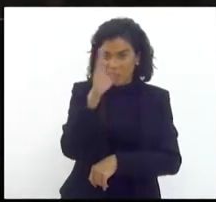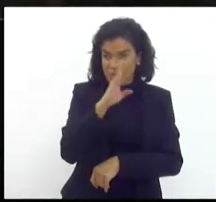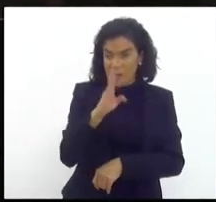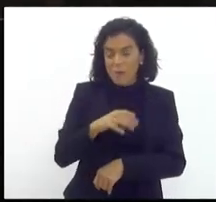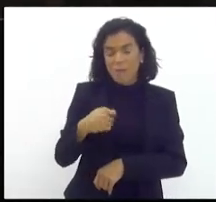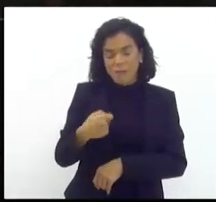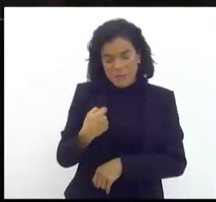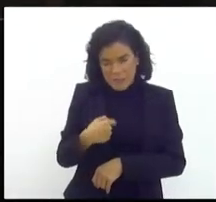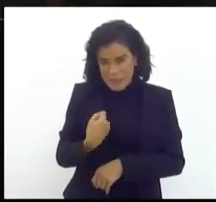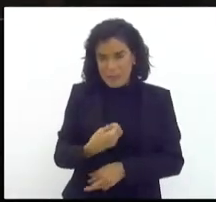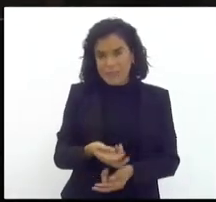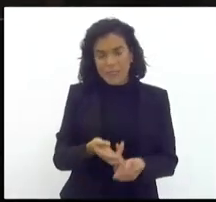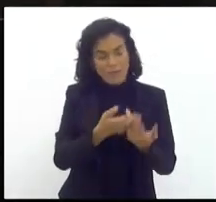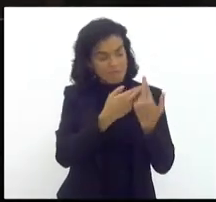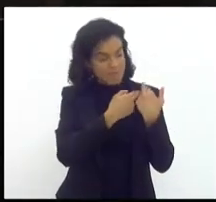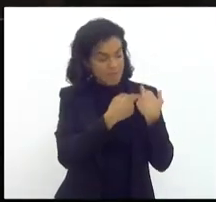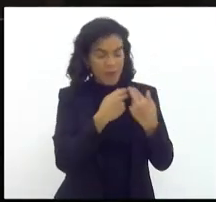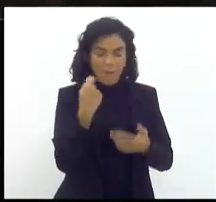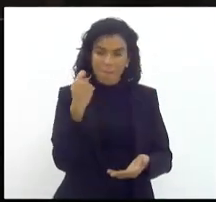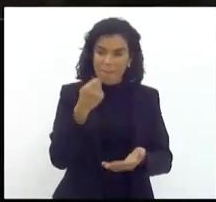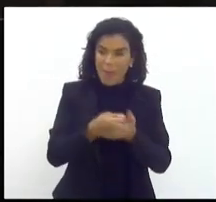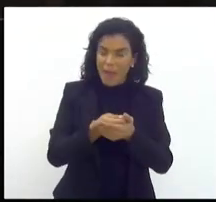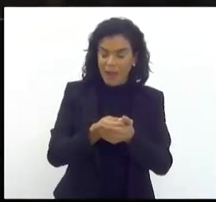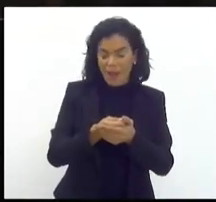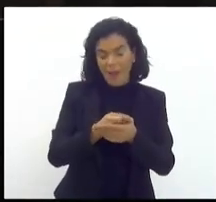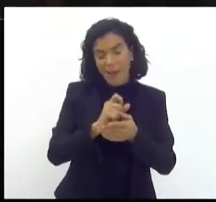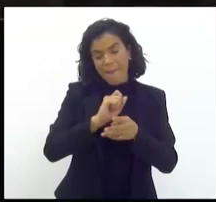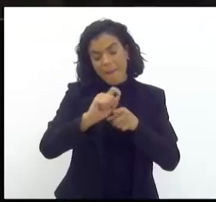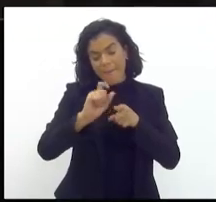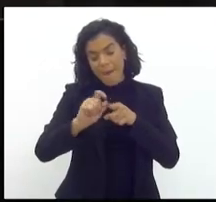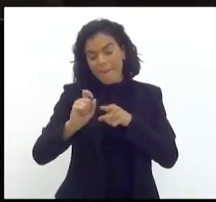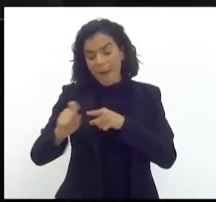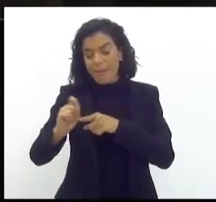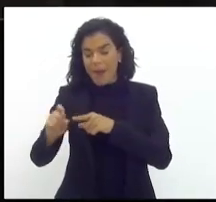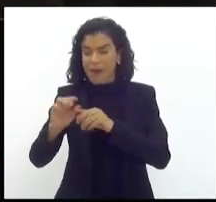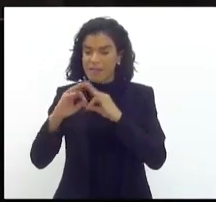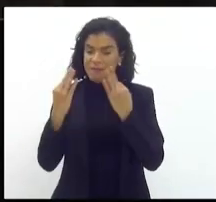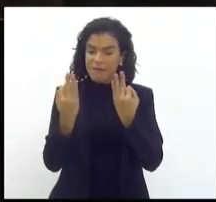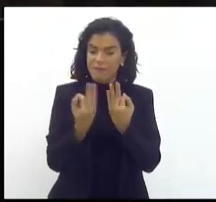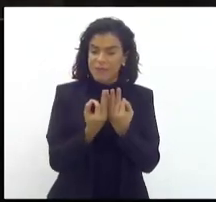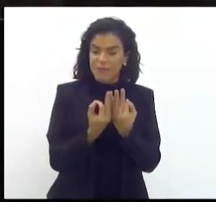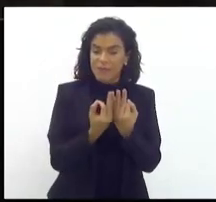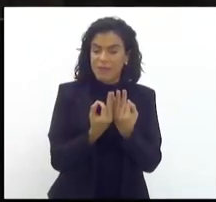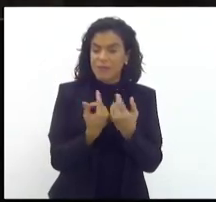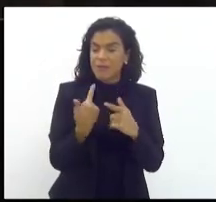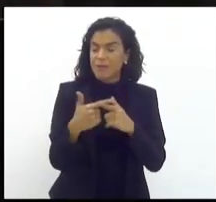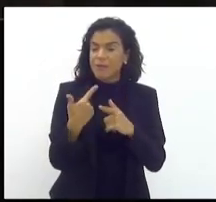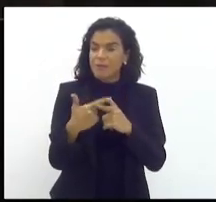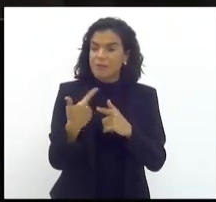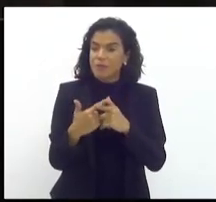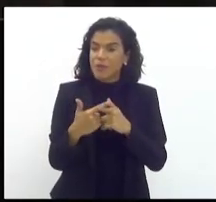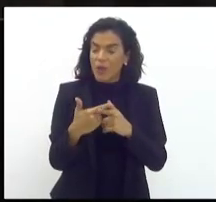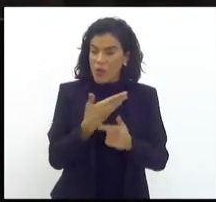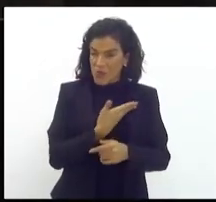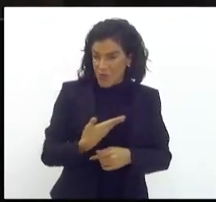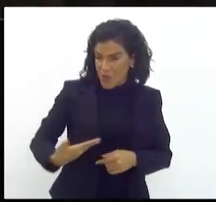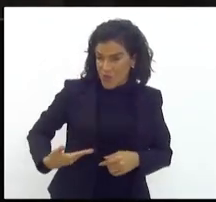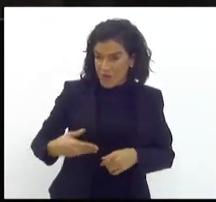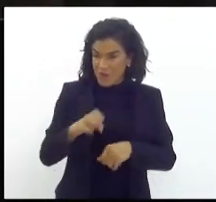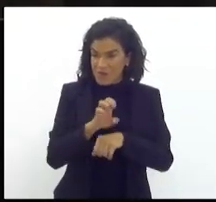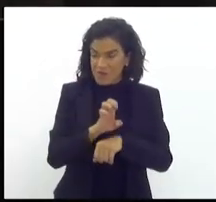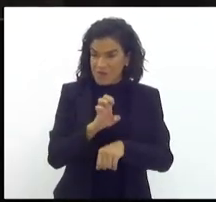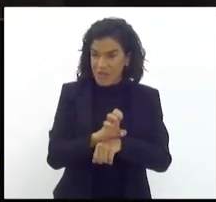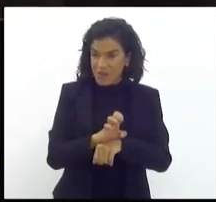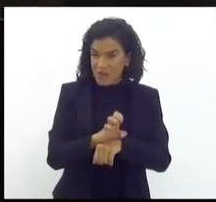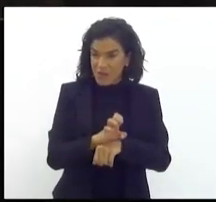pagar reparação é essas famílias porque quando o braço armado do Estado comete